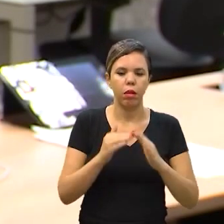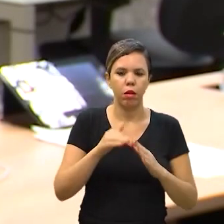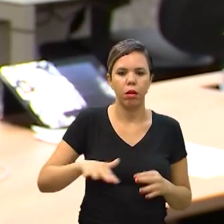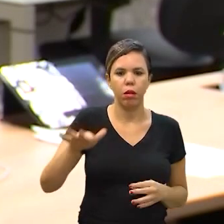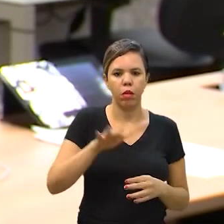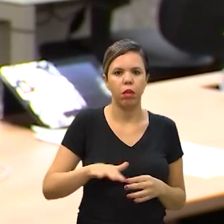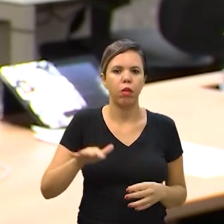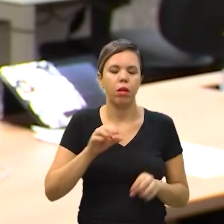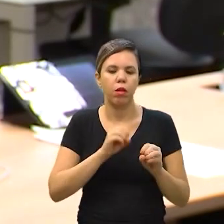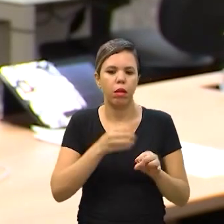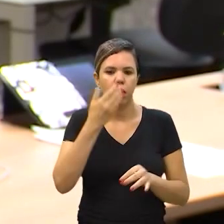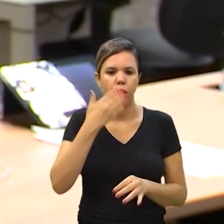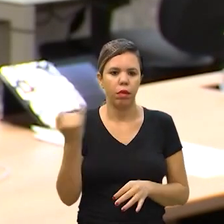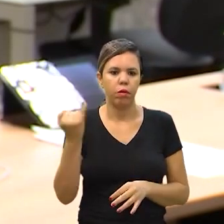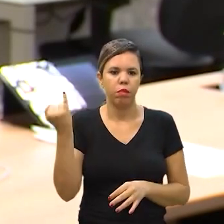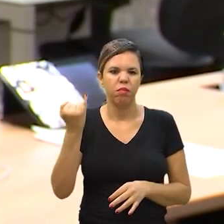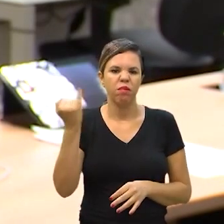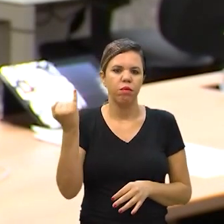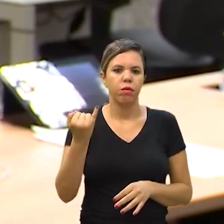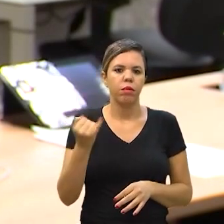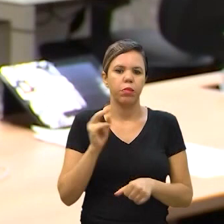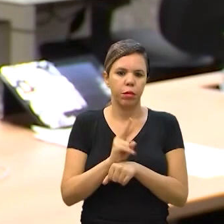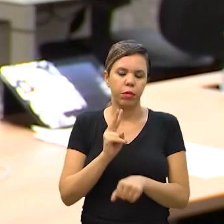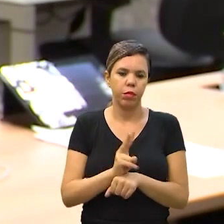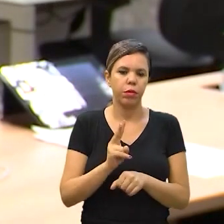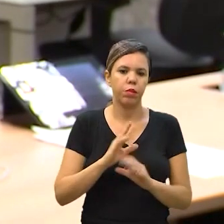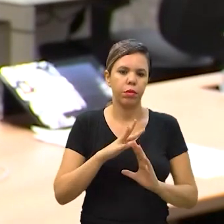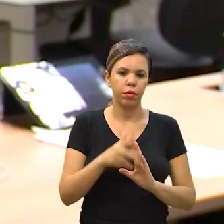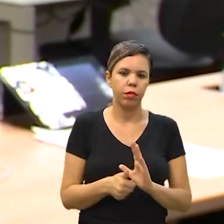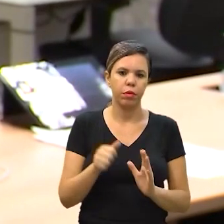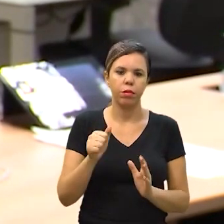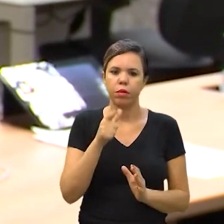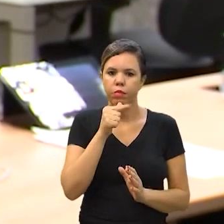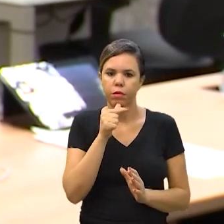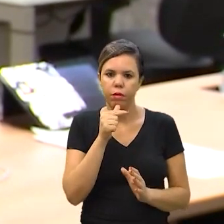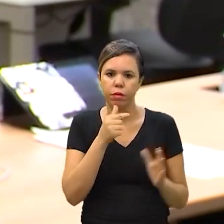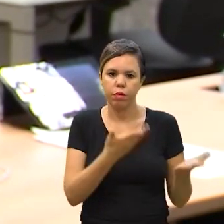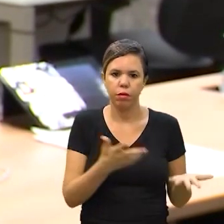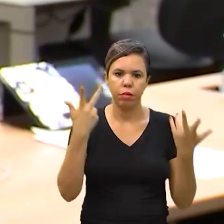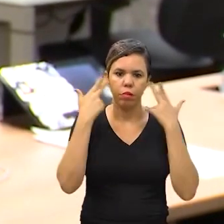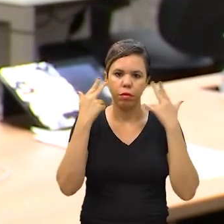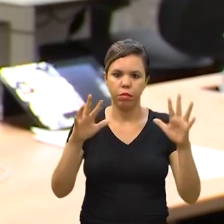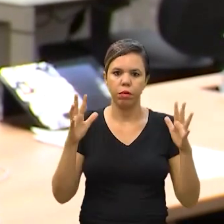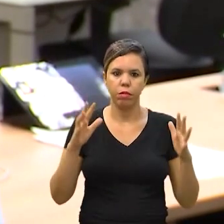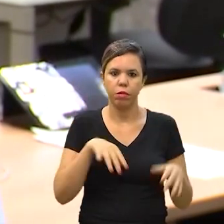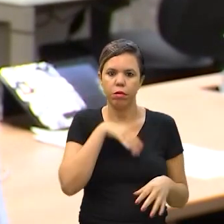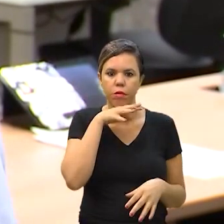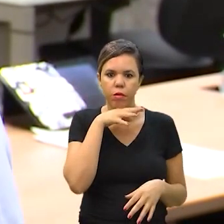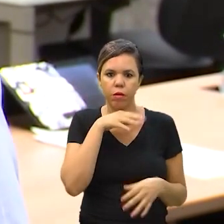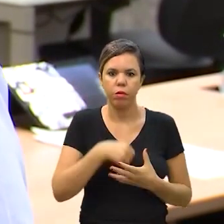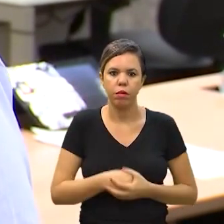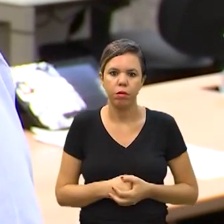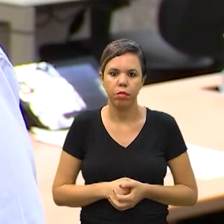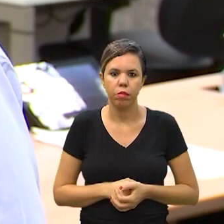primeiros anos nas escolas, né? Ensinando a criança a importância de se preservar, né? O meio ambiente, a água, a natureza,